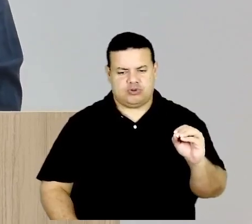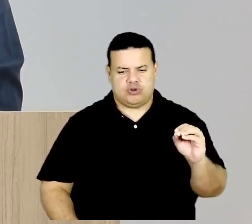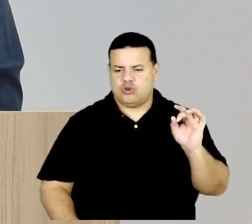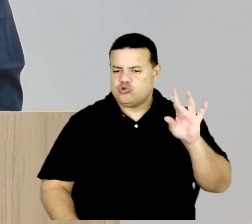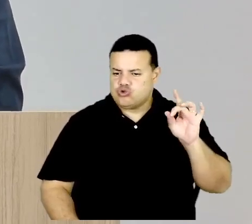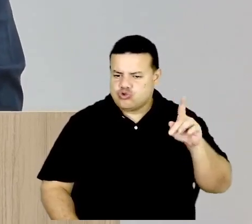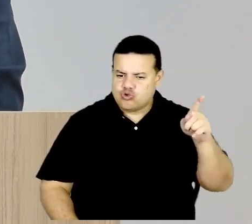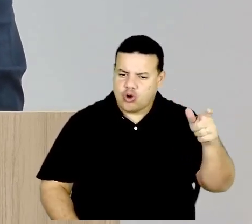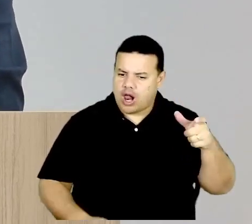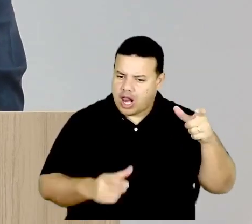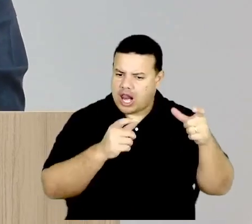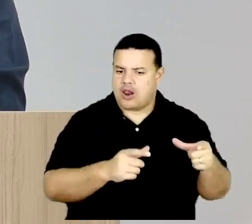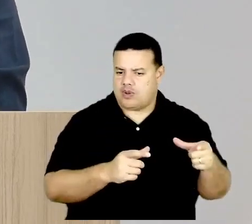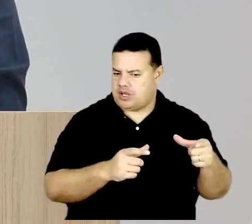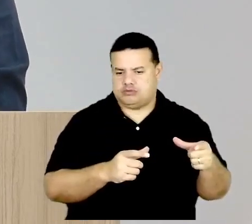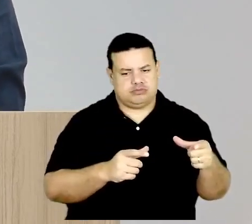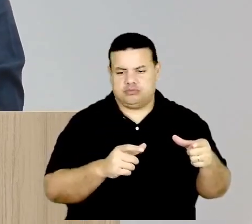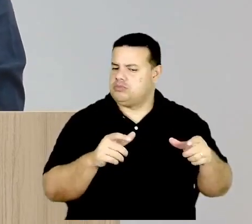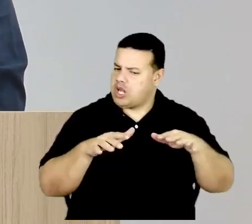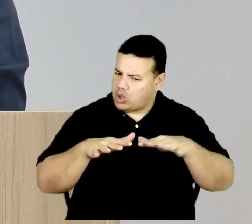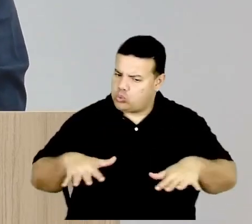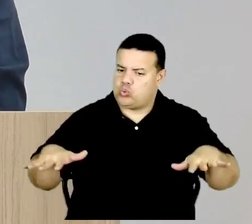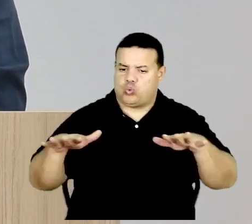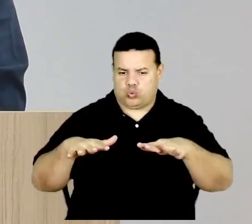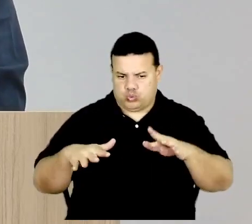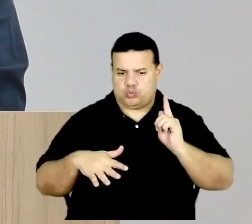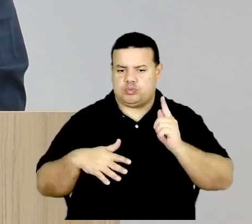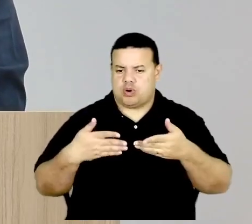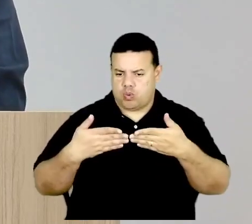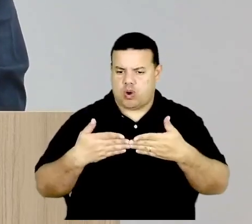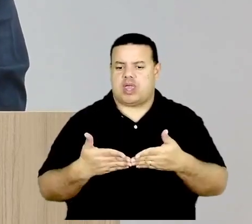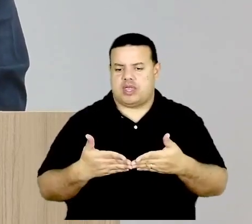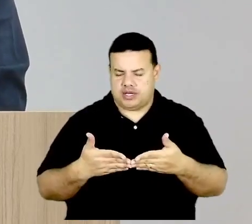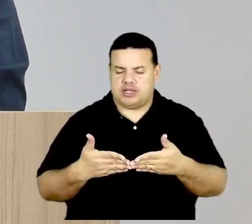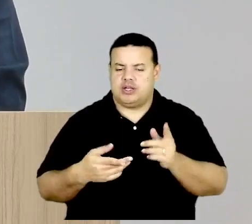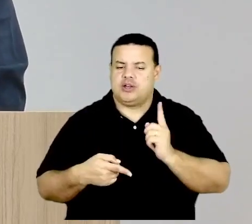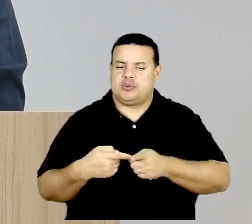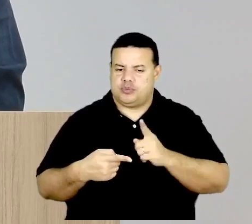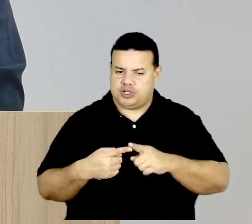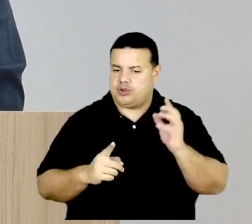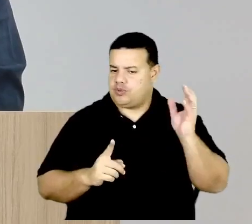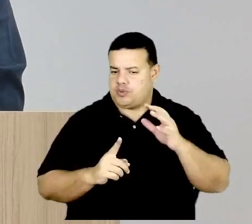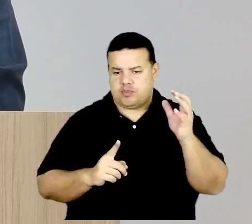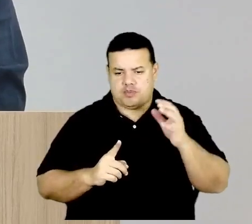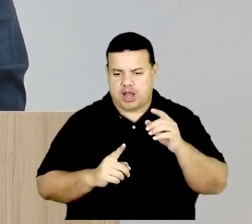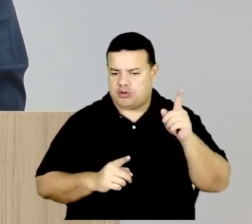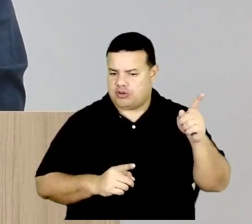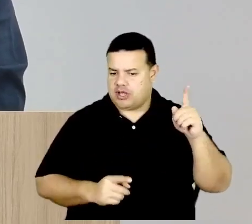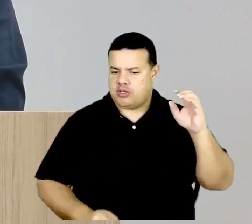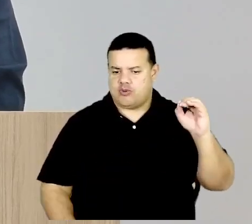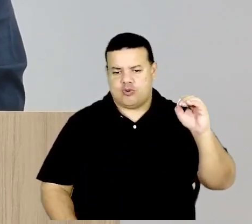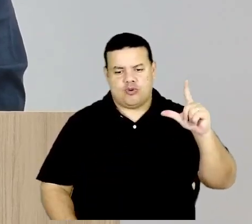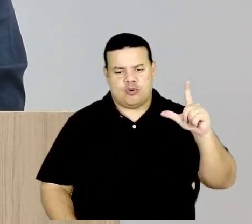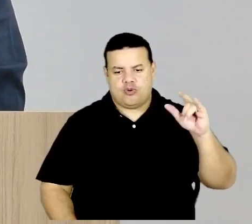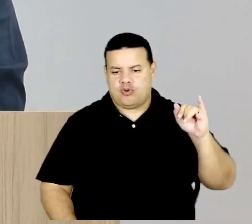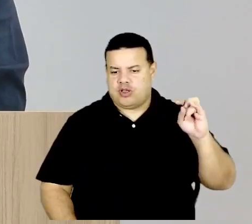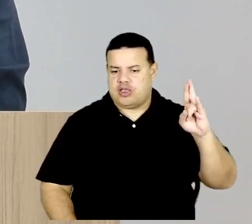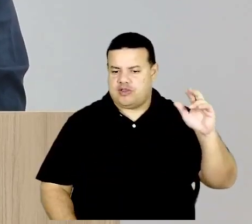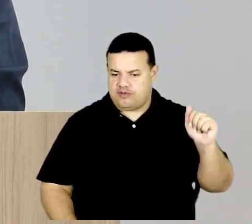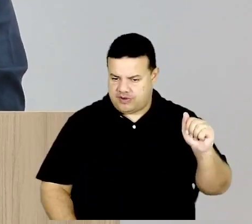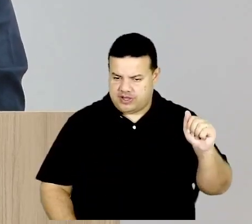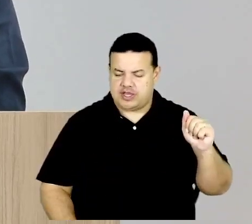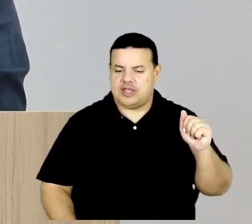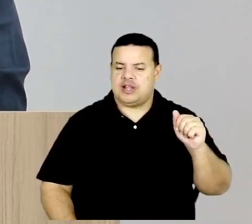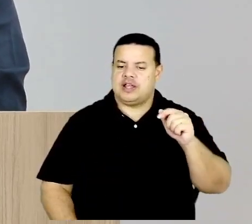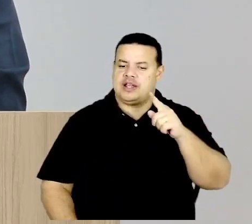lá naem Oliveira o impacto que tem lá em Bela Vista é o mesmo Impacto que tem aqui duas ruas ou três ruas